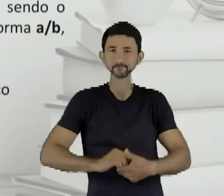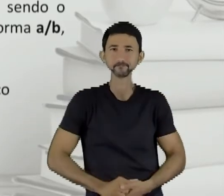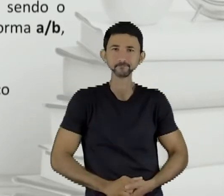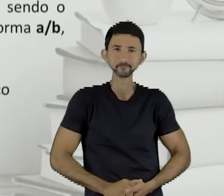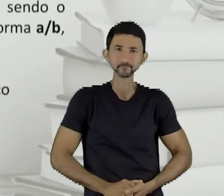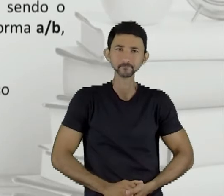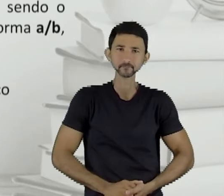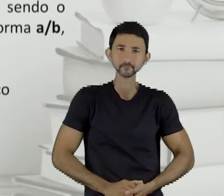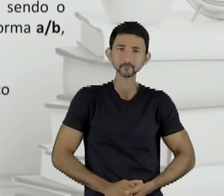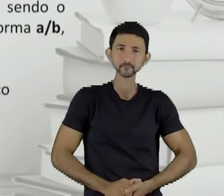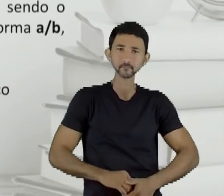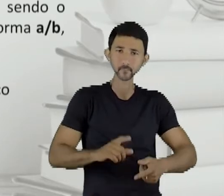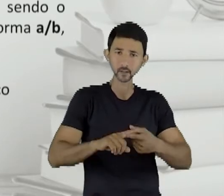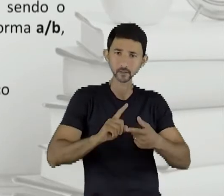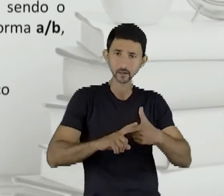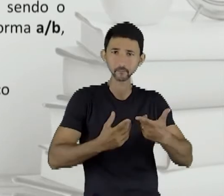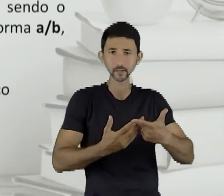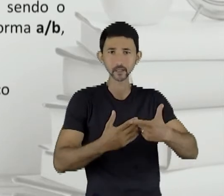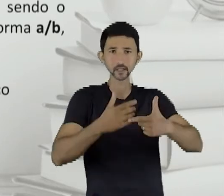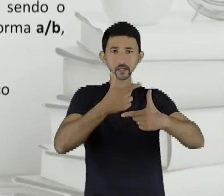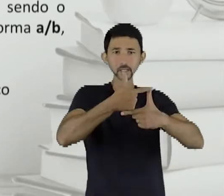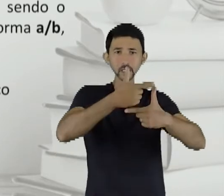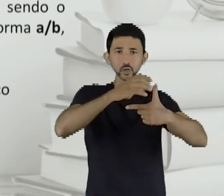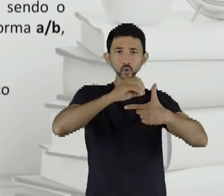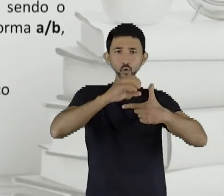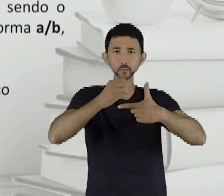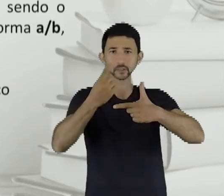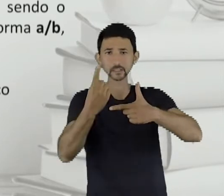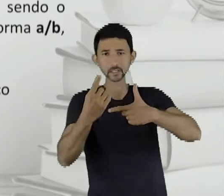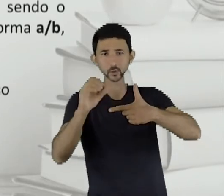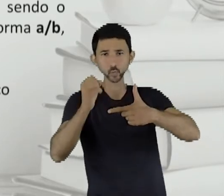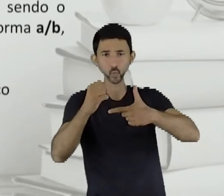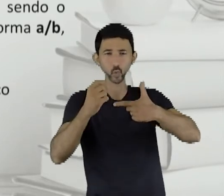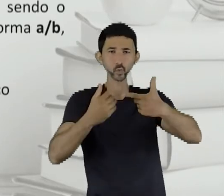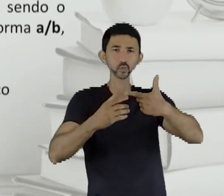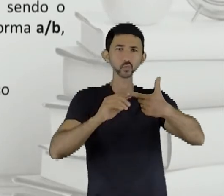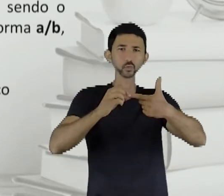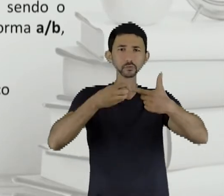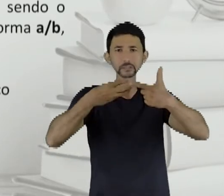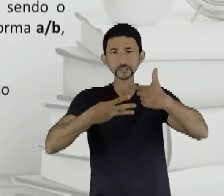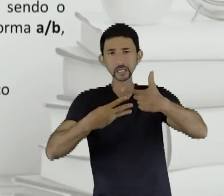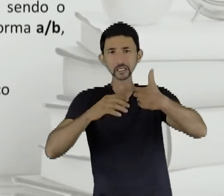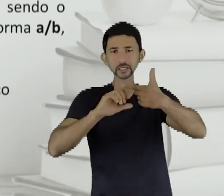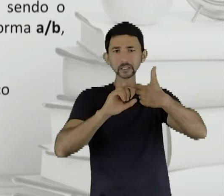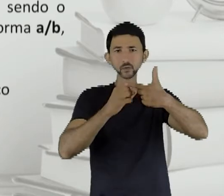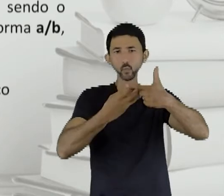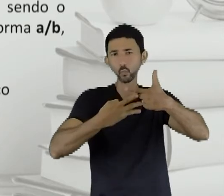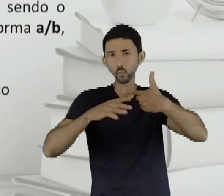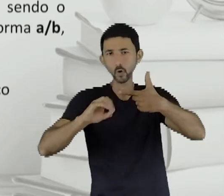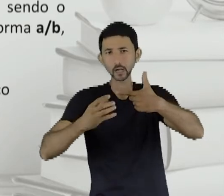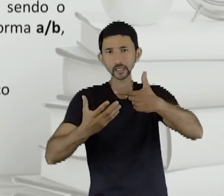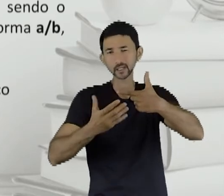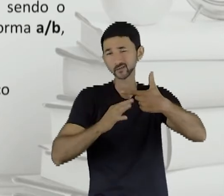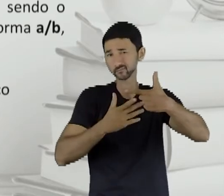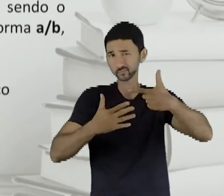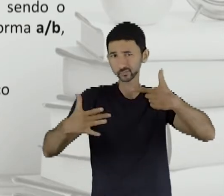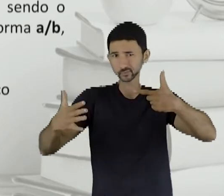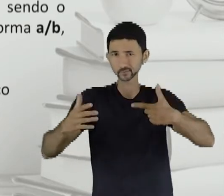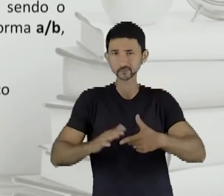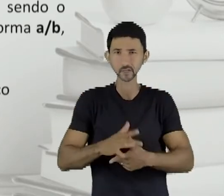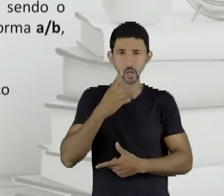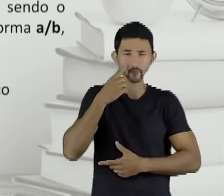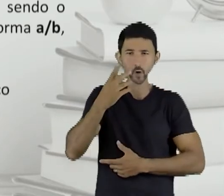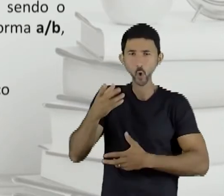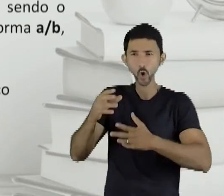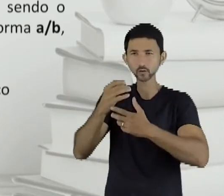E o mesmo você pode fazer com 2018, com menos 3, com 40, com todos esses aí. Alguns deles, você olha e já tem